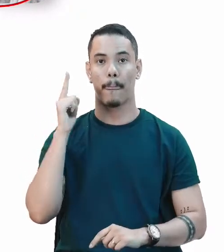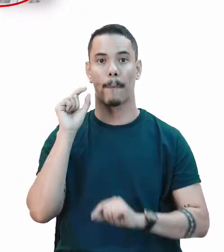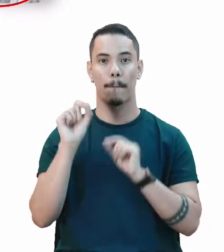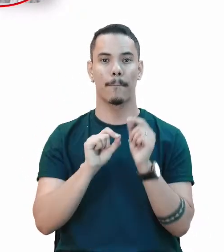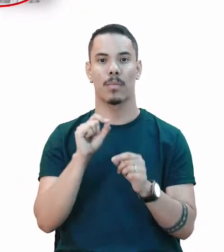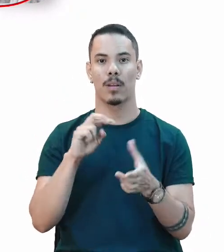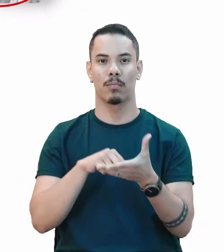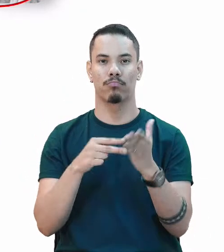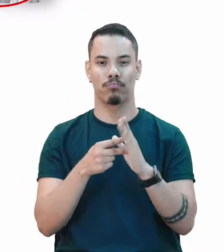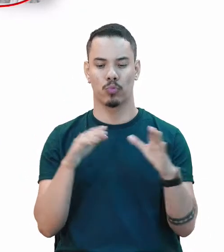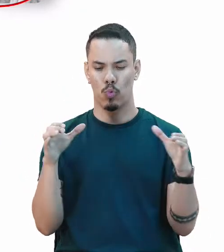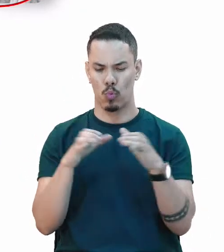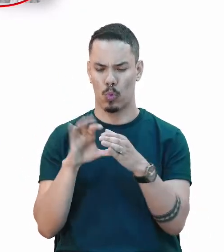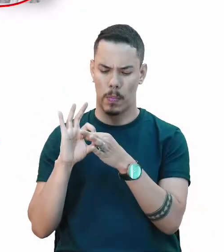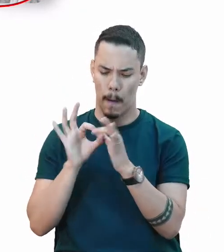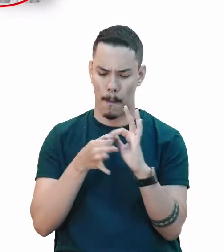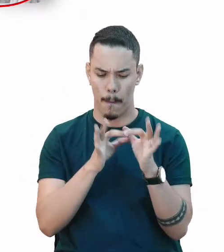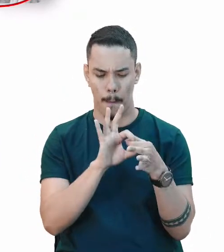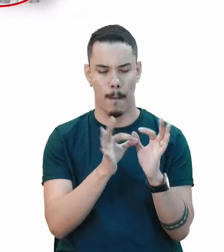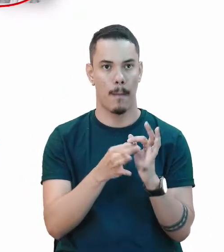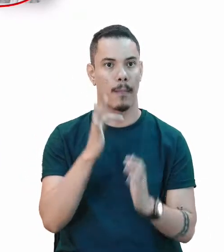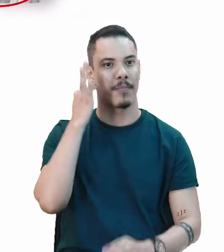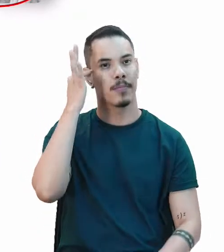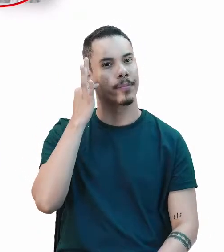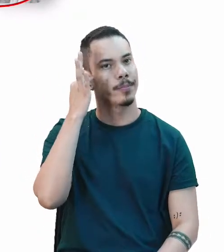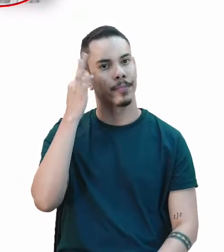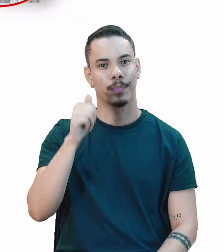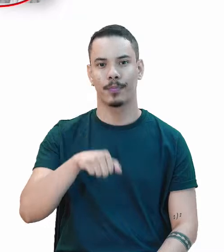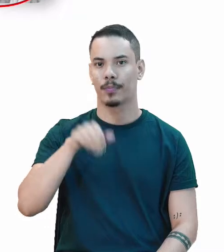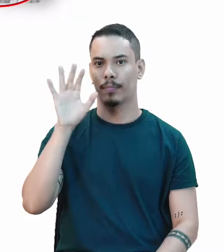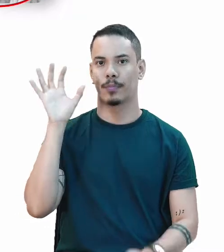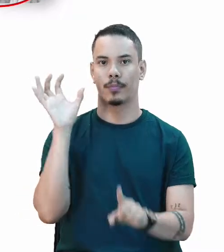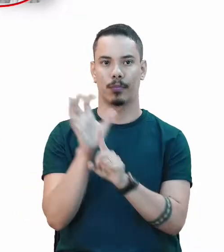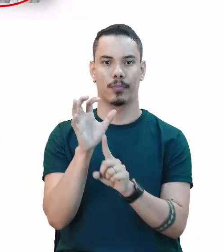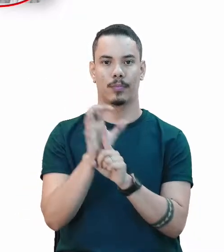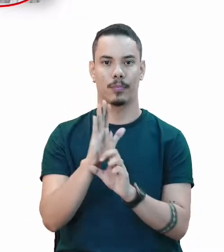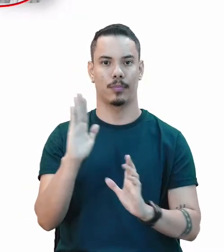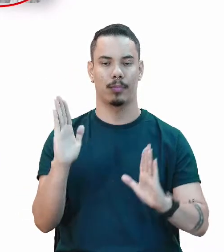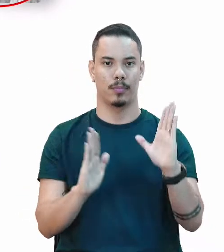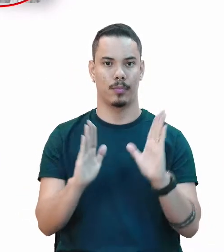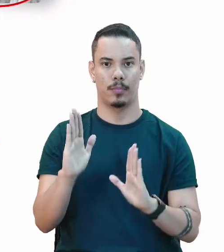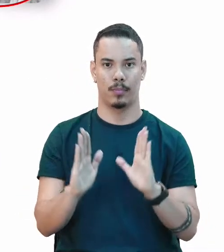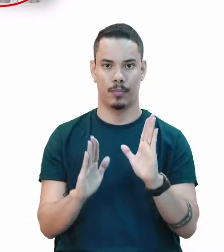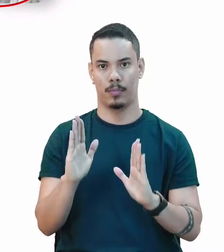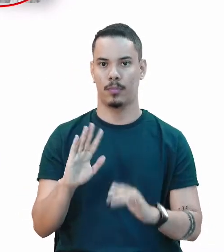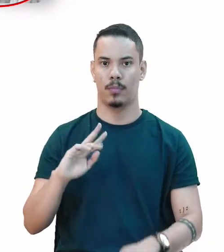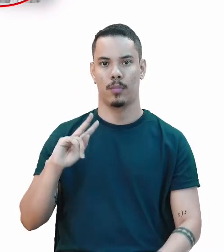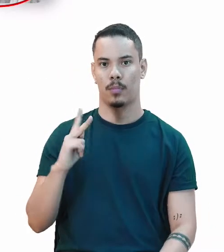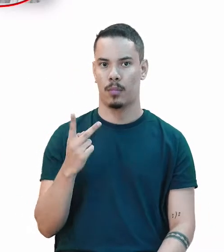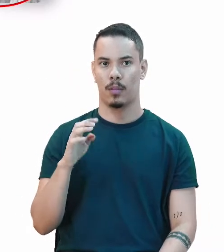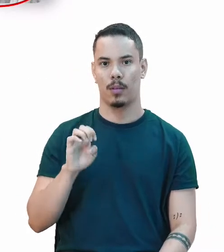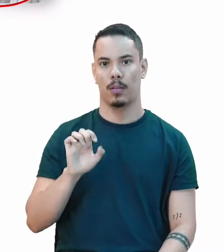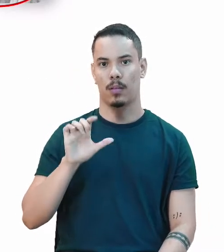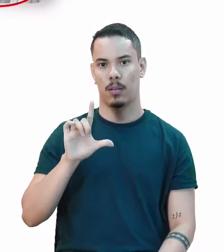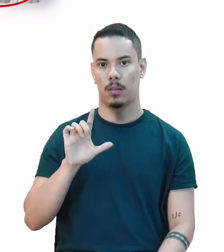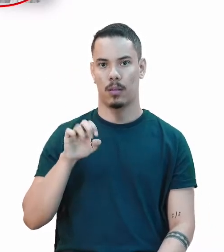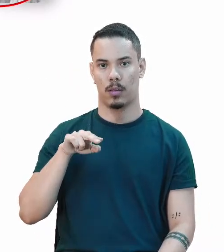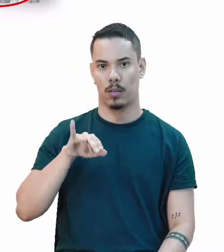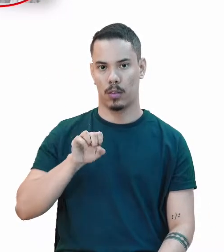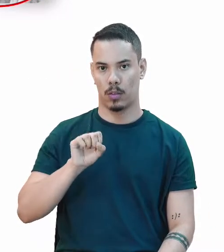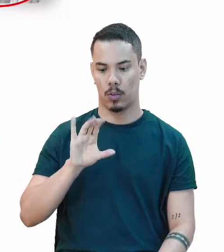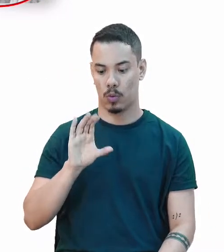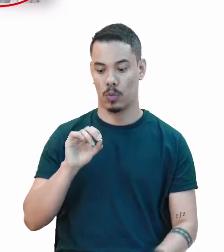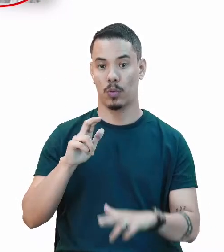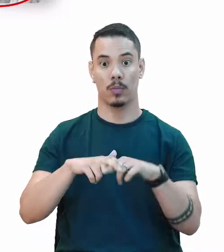corrente filosófica de maior influência no período helenístico. Por isso que a gente tanto ouviu falar